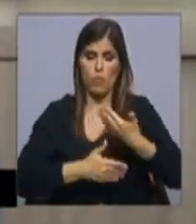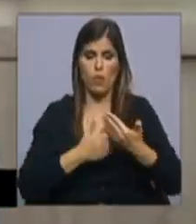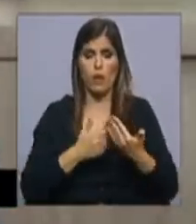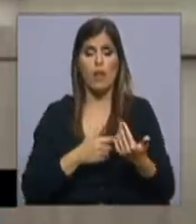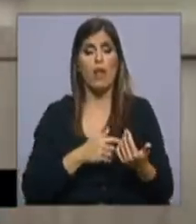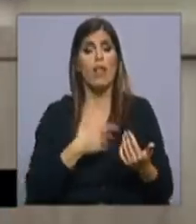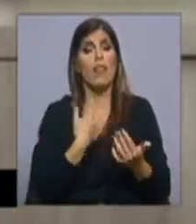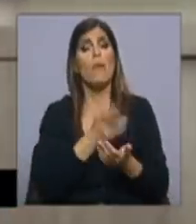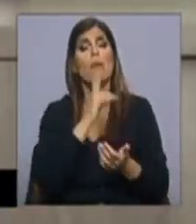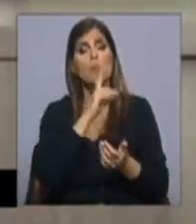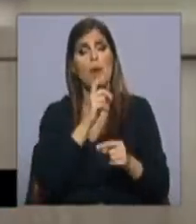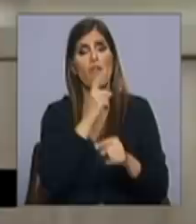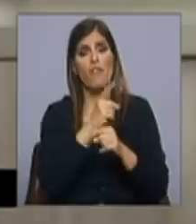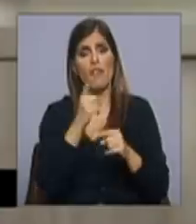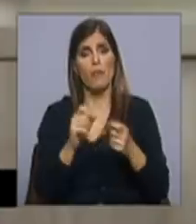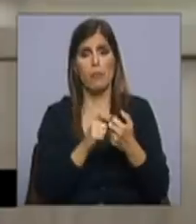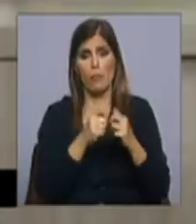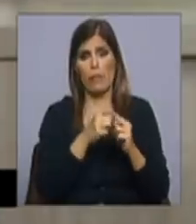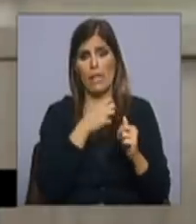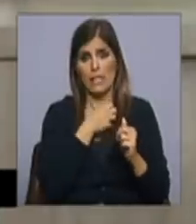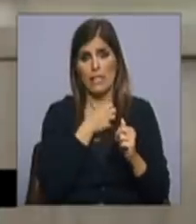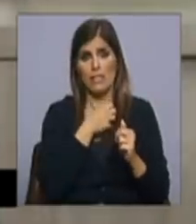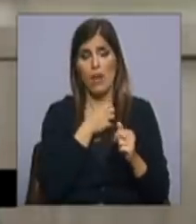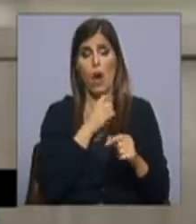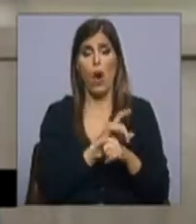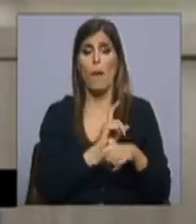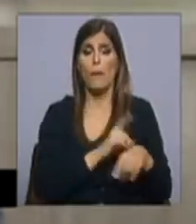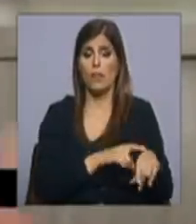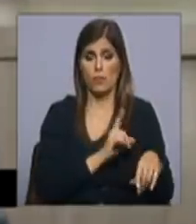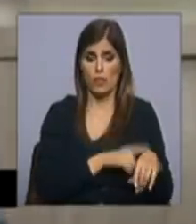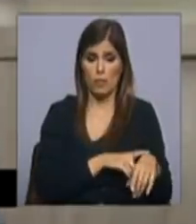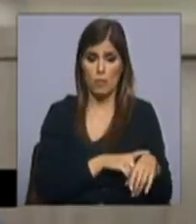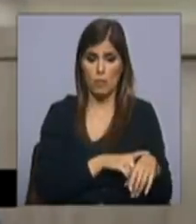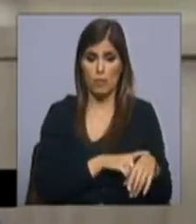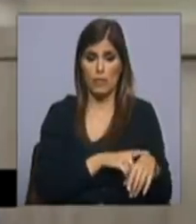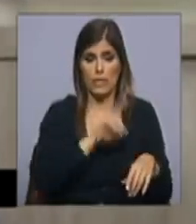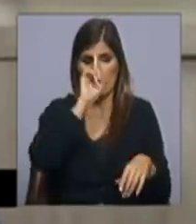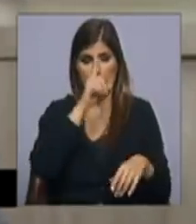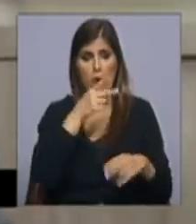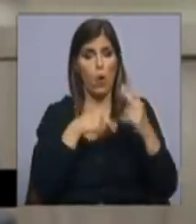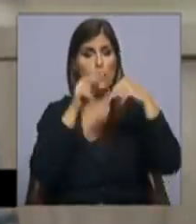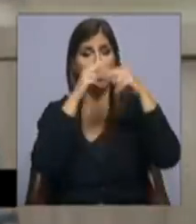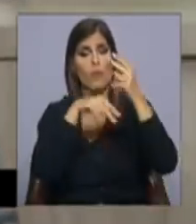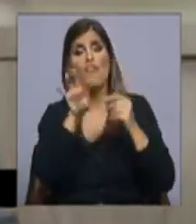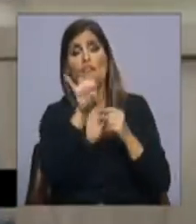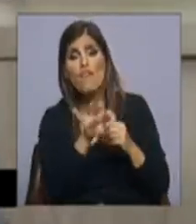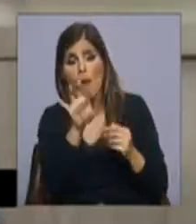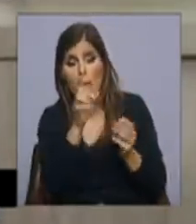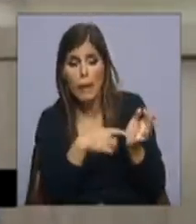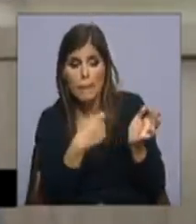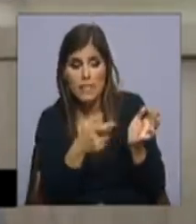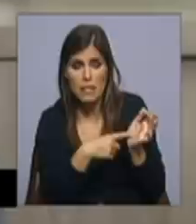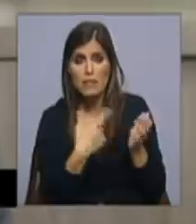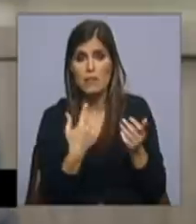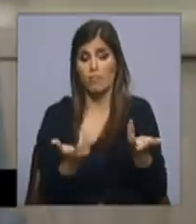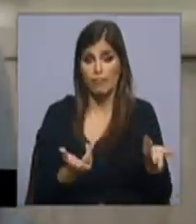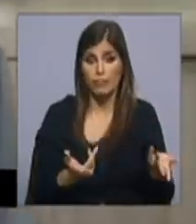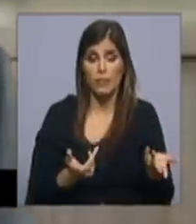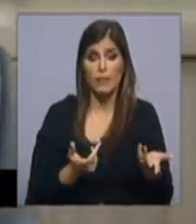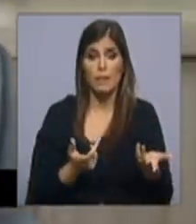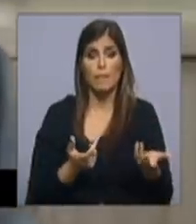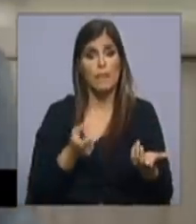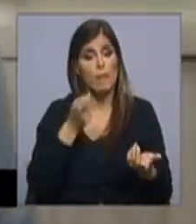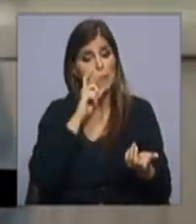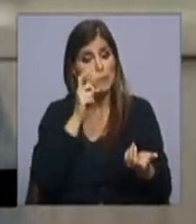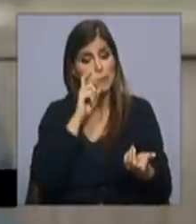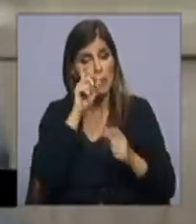vez o problema dessa crise. E, ao mesmo tempo, sabe, construir os instrumentos, sabe, necessários para proteger